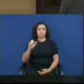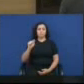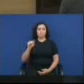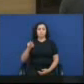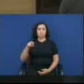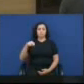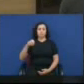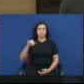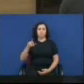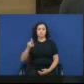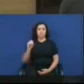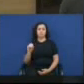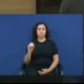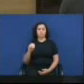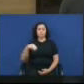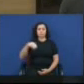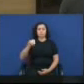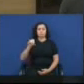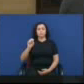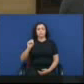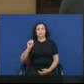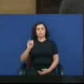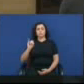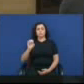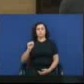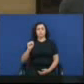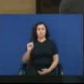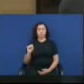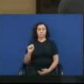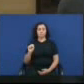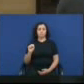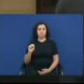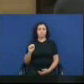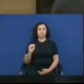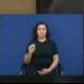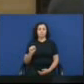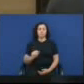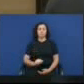Carneiro, Moisés Willer de Toledo,